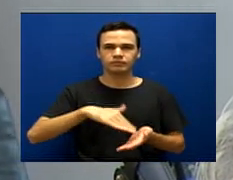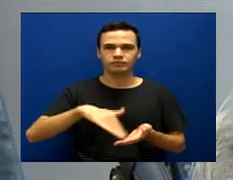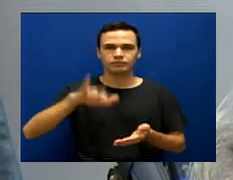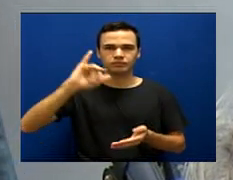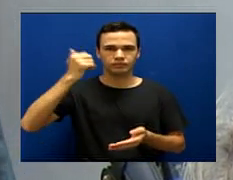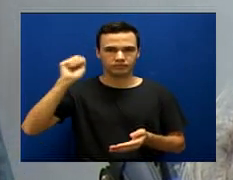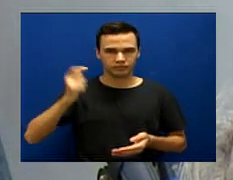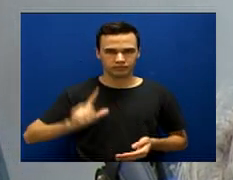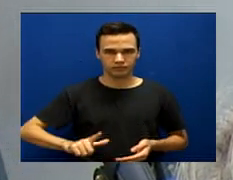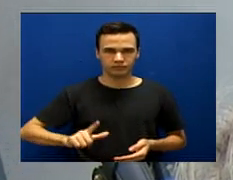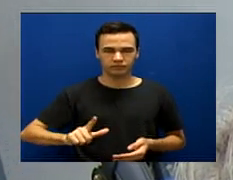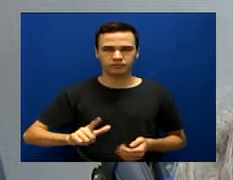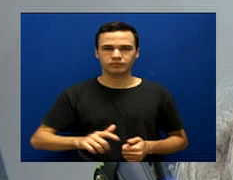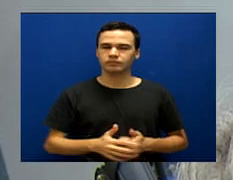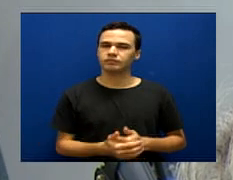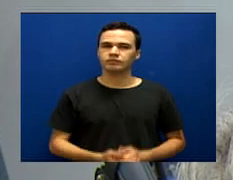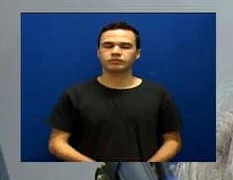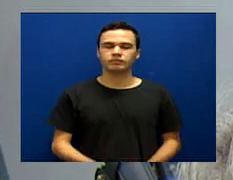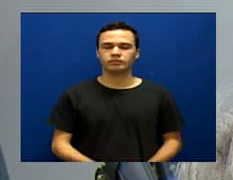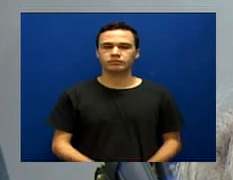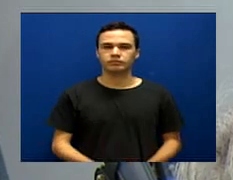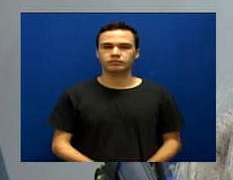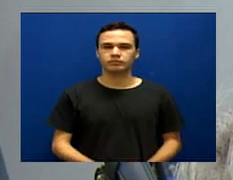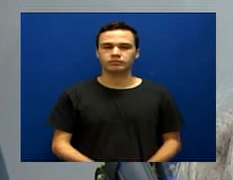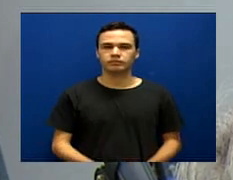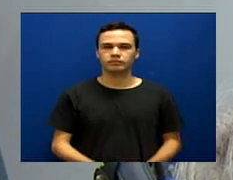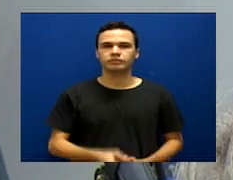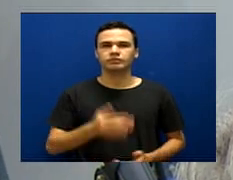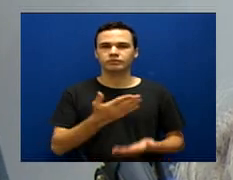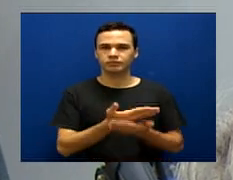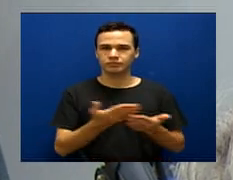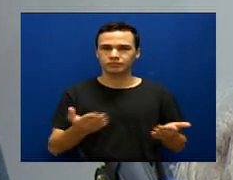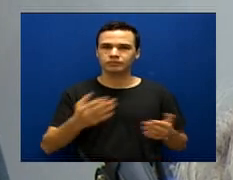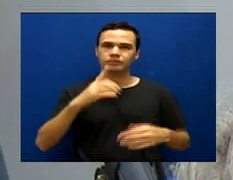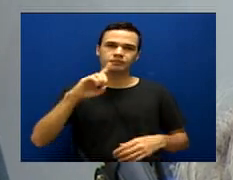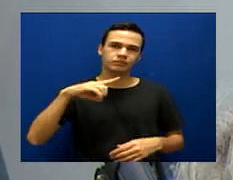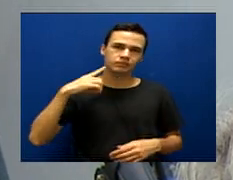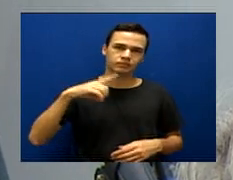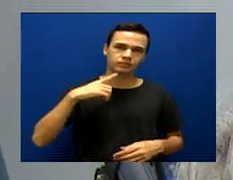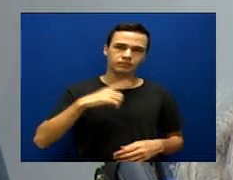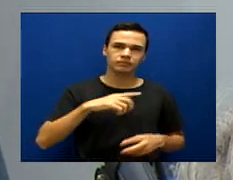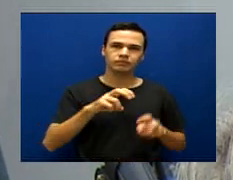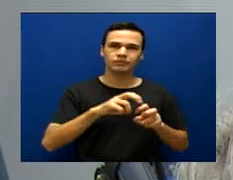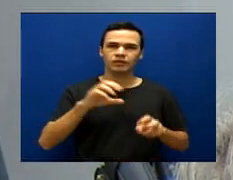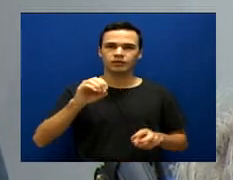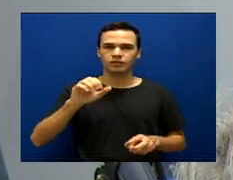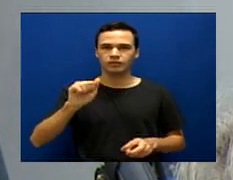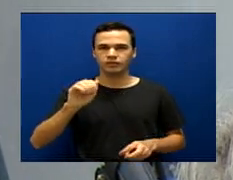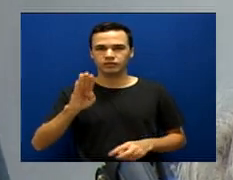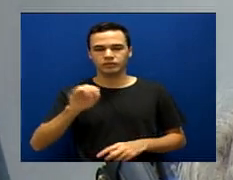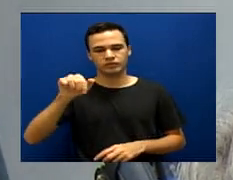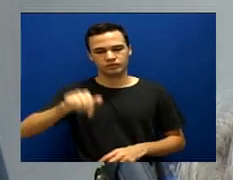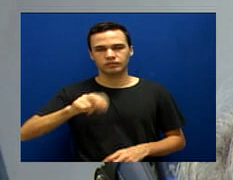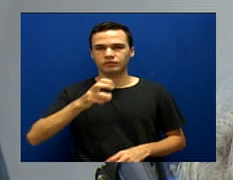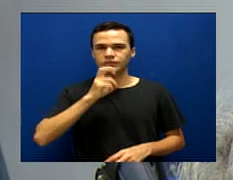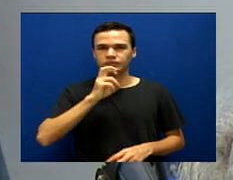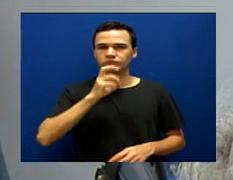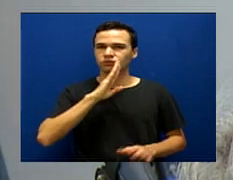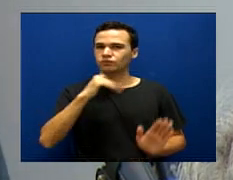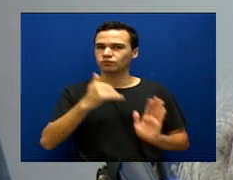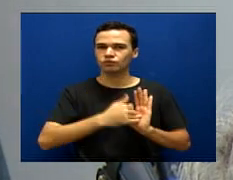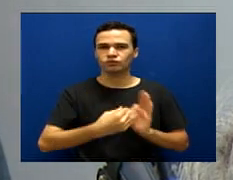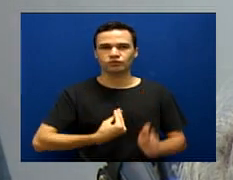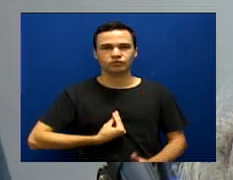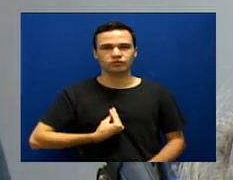Meio Ambiente, Gessé, as ilustres advogadas da OAB, subseção Sorocaba, todos os